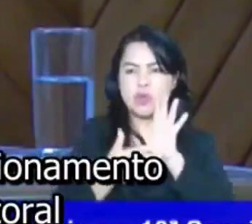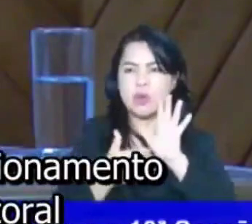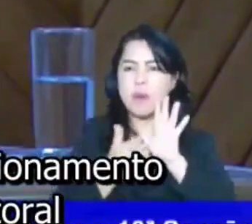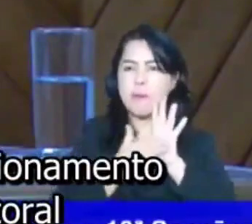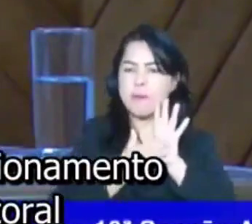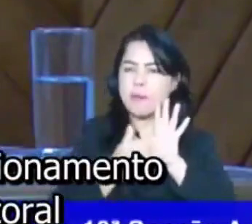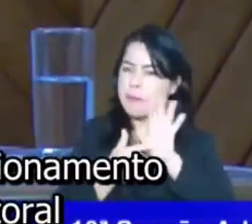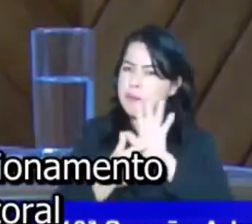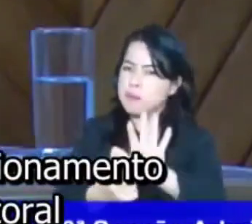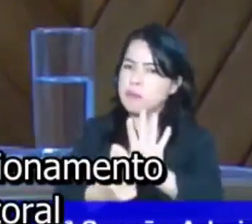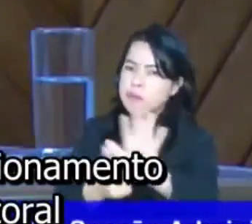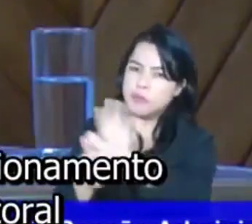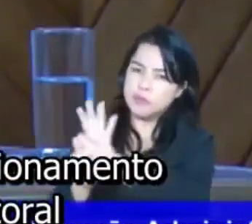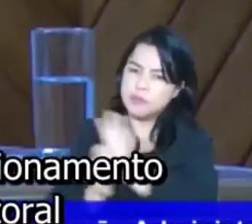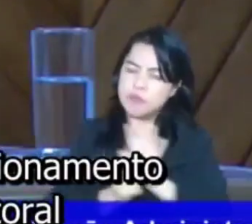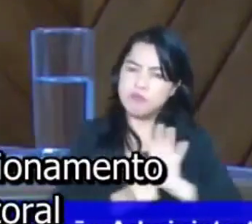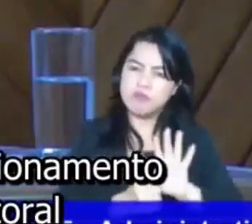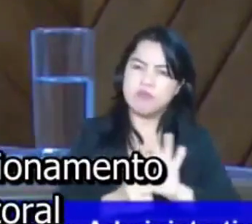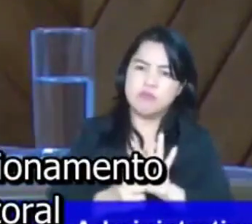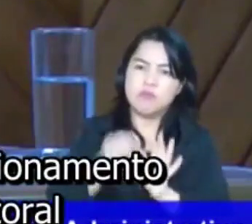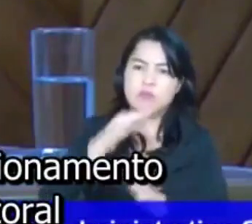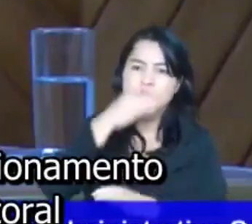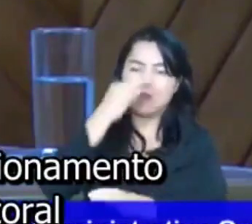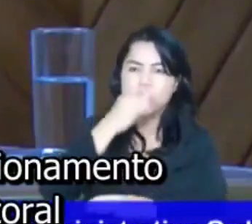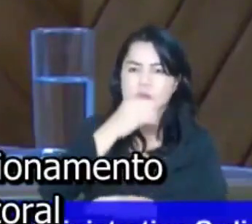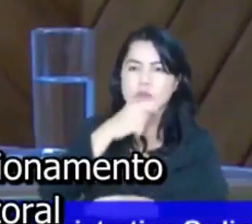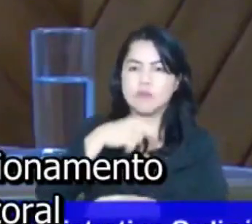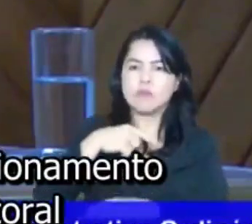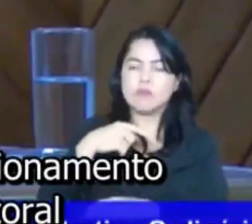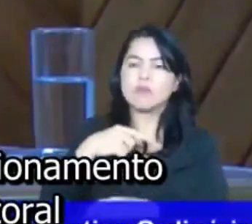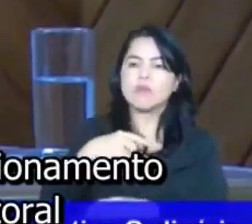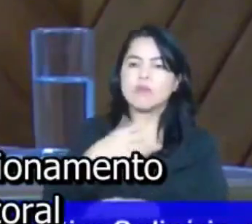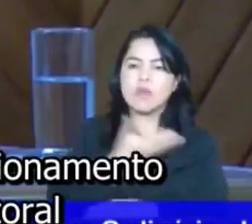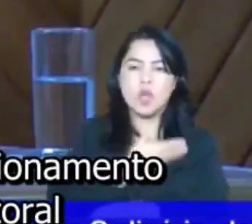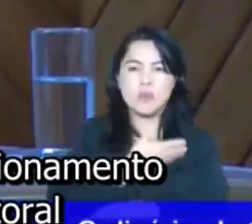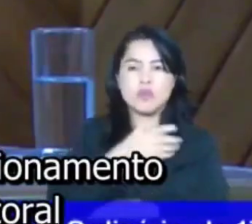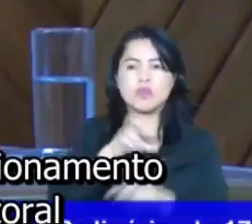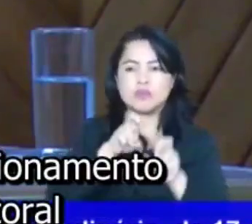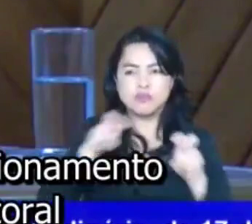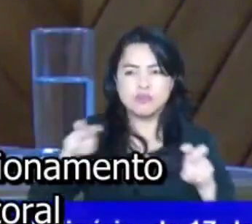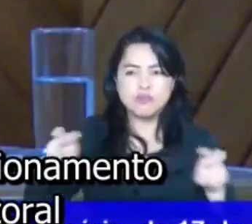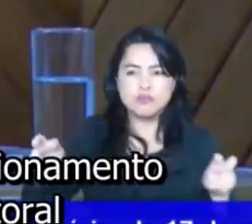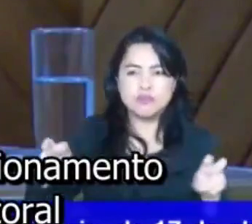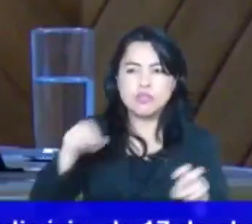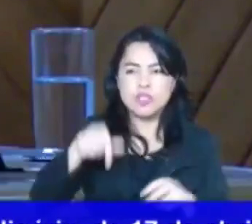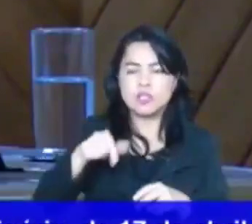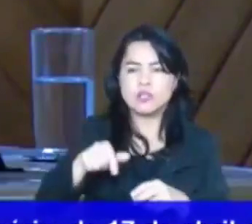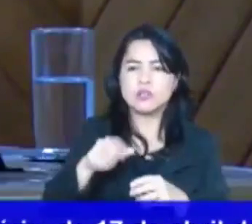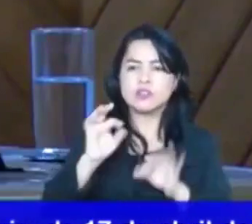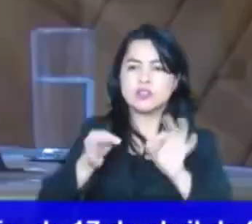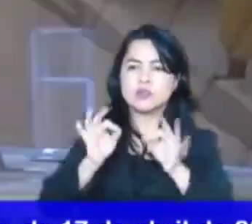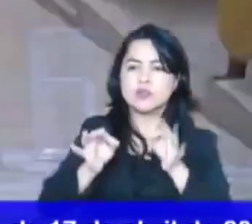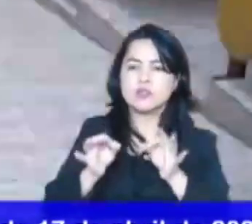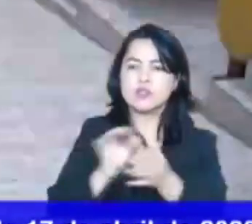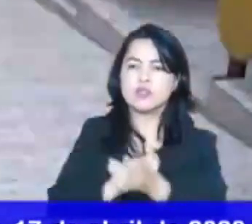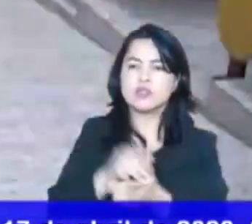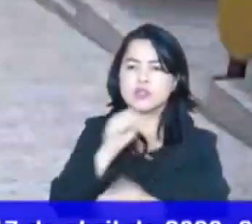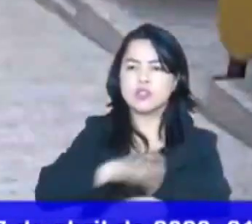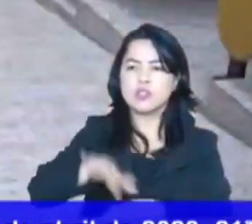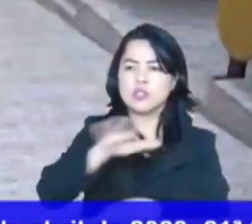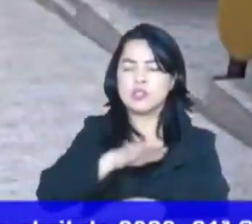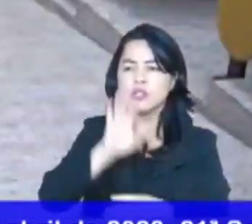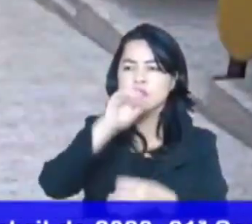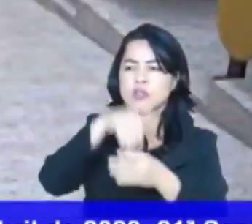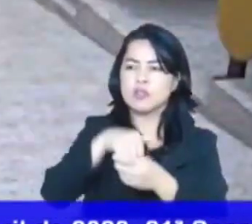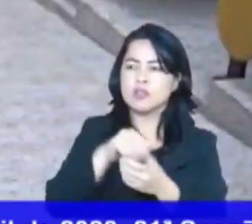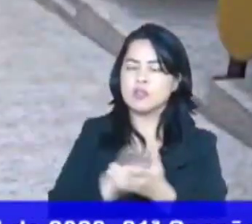apresentando agora para o posicionamento dos egrégios colegas aqui do Tribunal Regional Eleitoral. Como vota